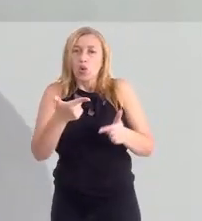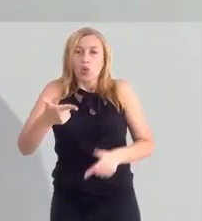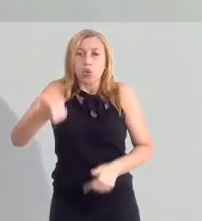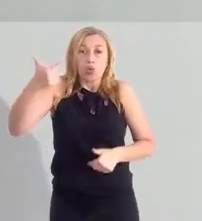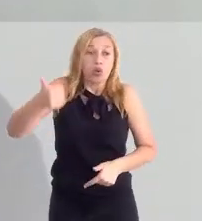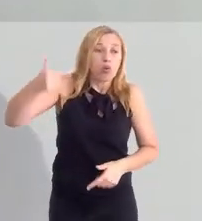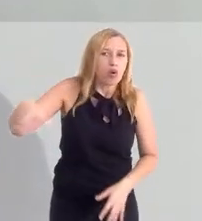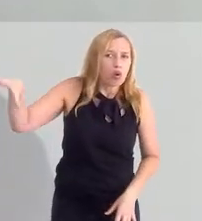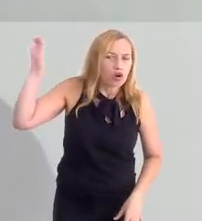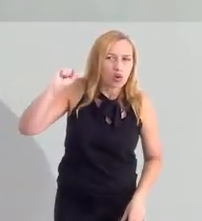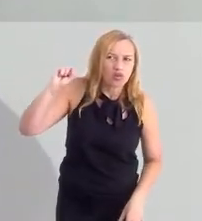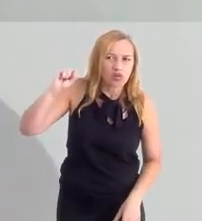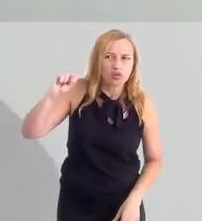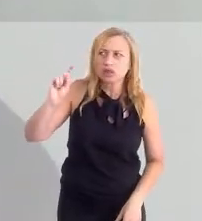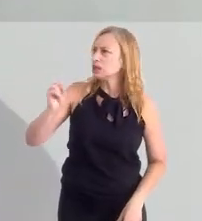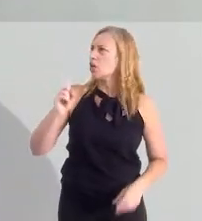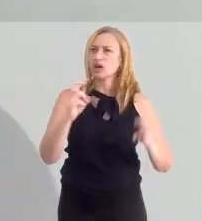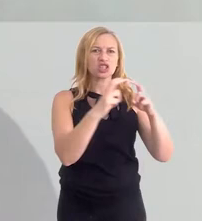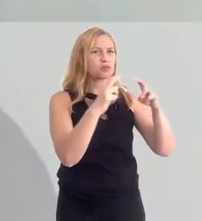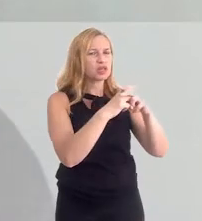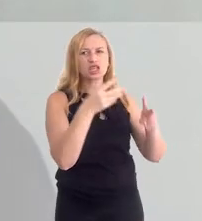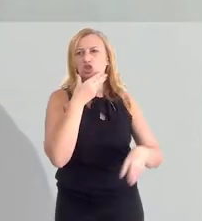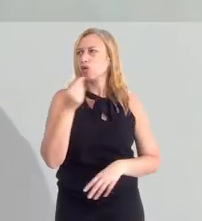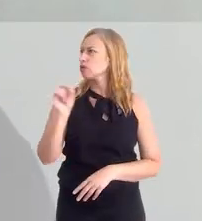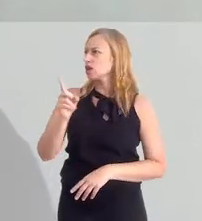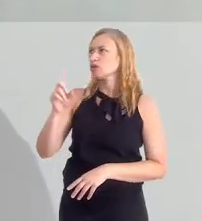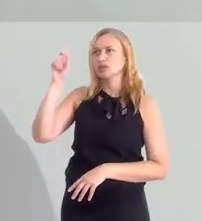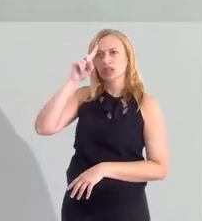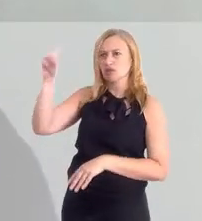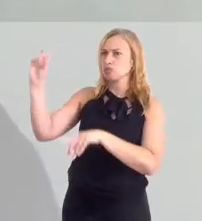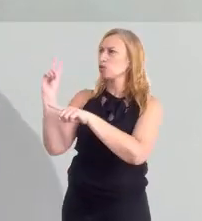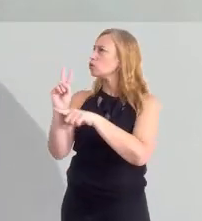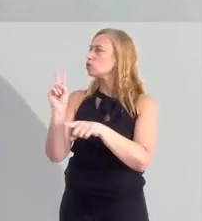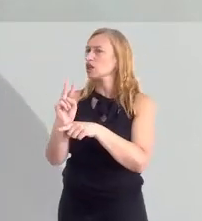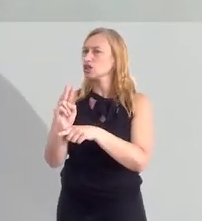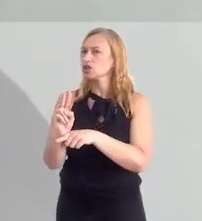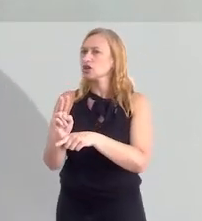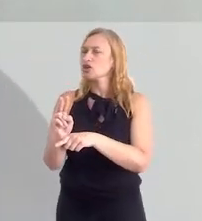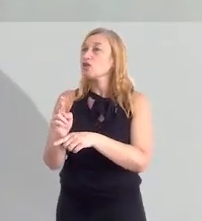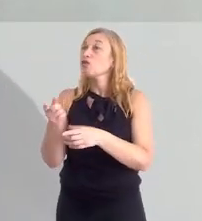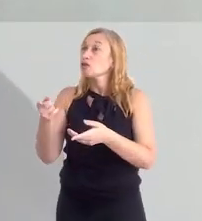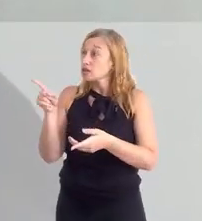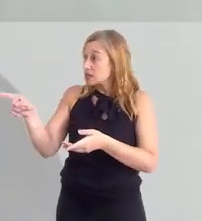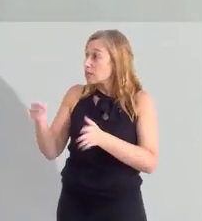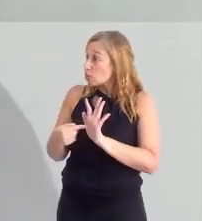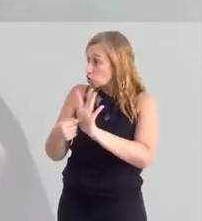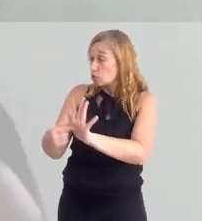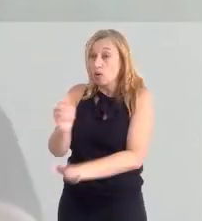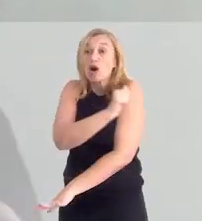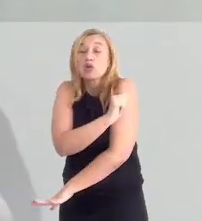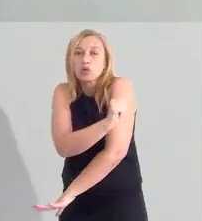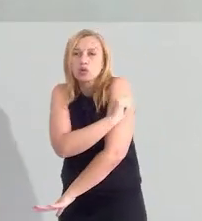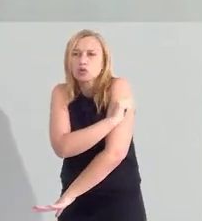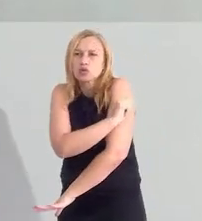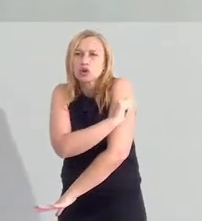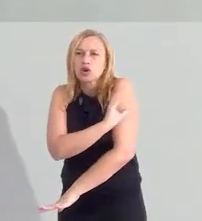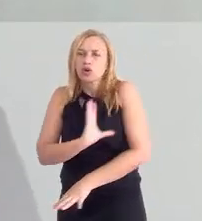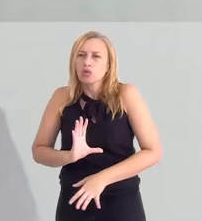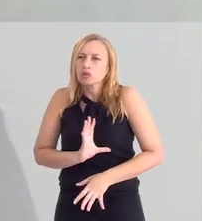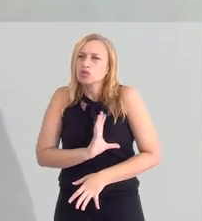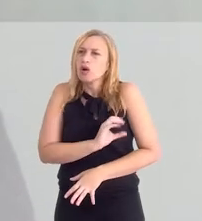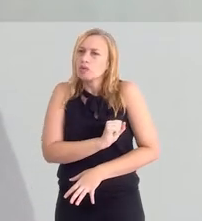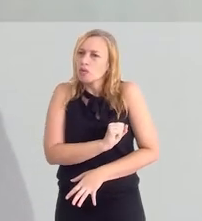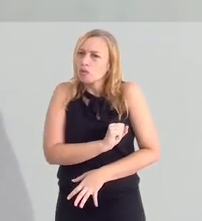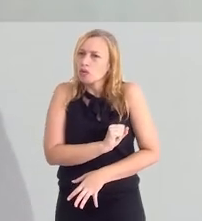que o senhor ouviu não são de briga de homem, não. Deus esteja. Você consegue mostrar para o aluno que quando o romance